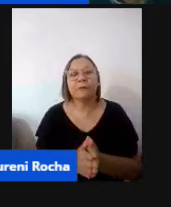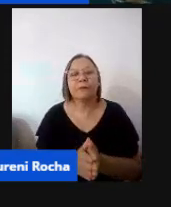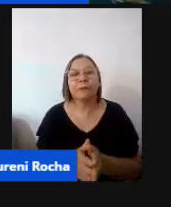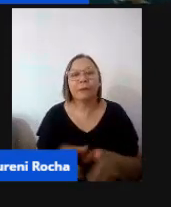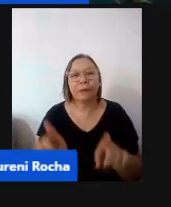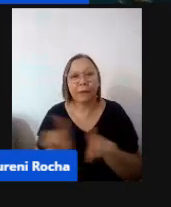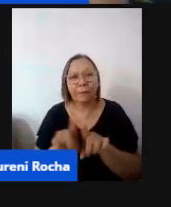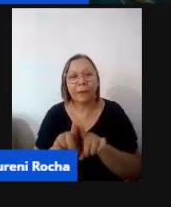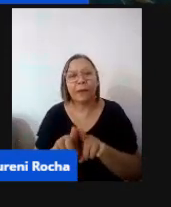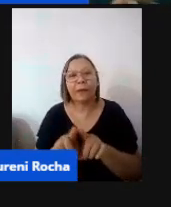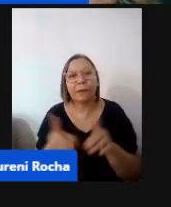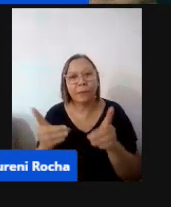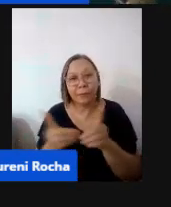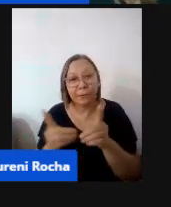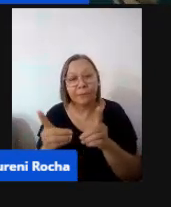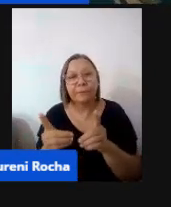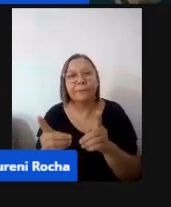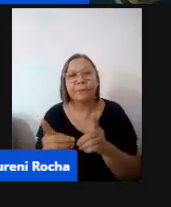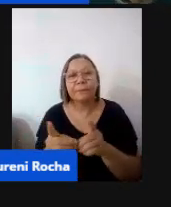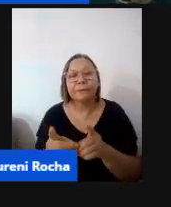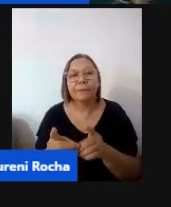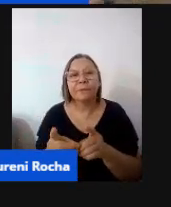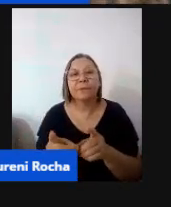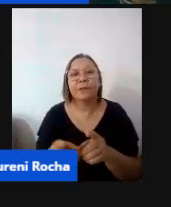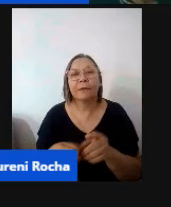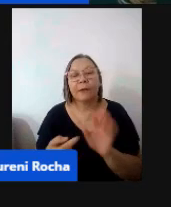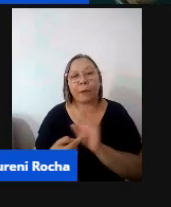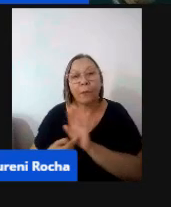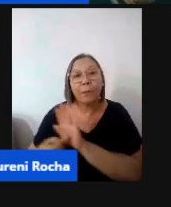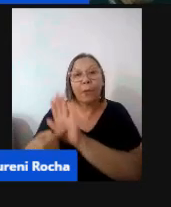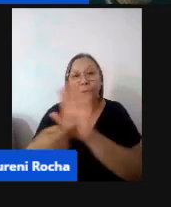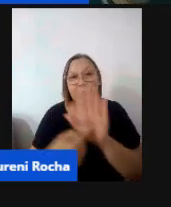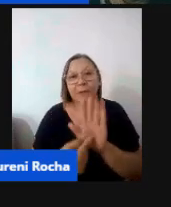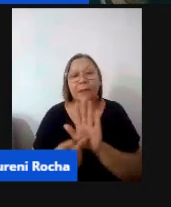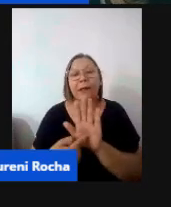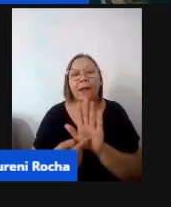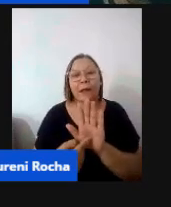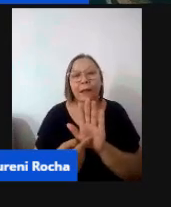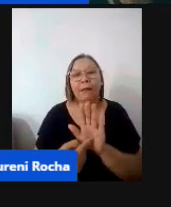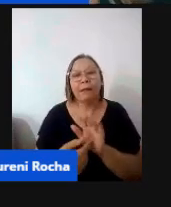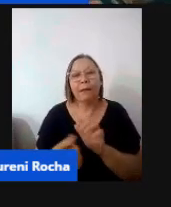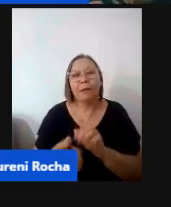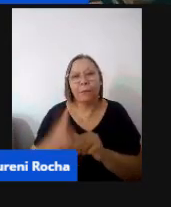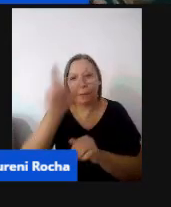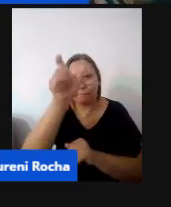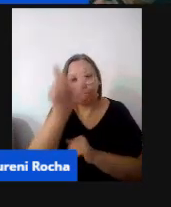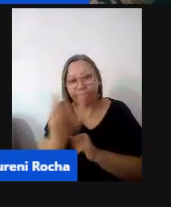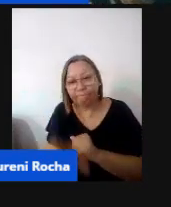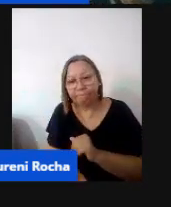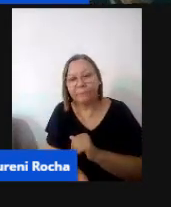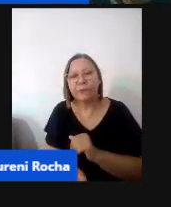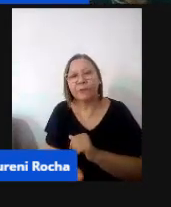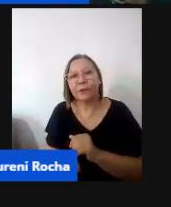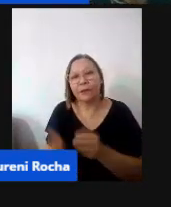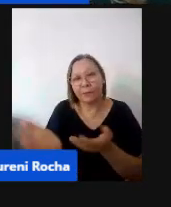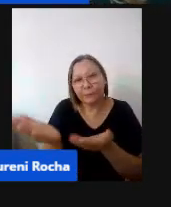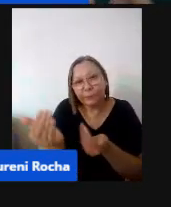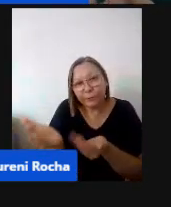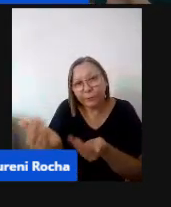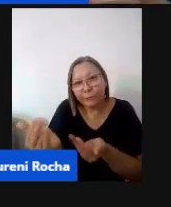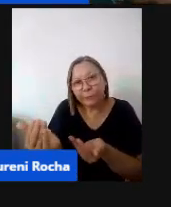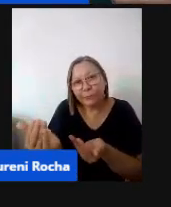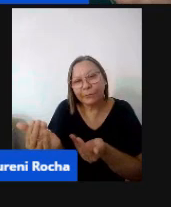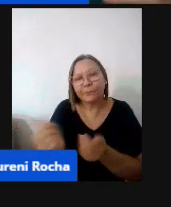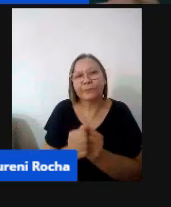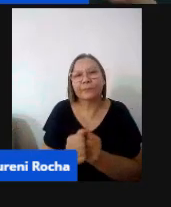abordagem que eu fiz foi mostrar uma personagem, que é uma adolescente, porque eu estou conversando com adolescentes no meu contexto, né? E aí